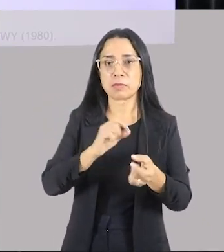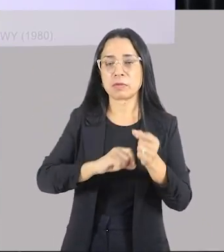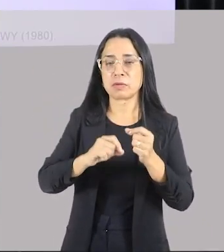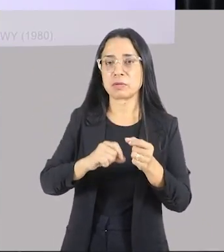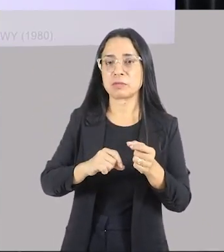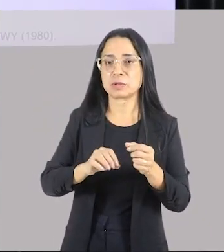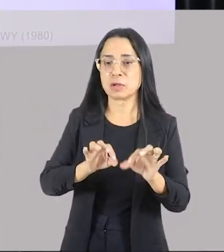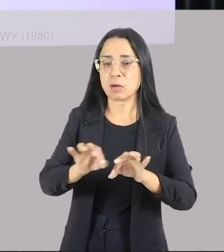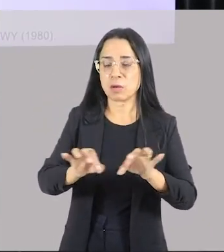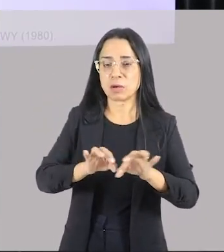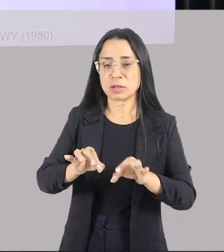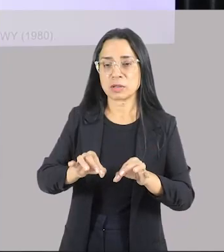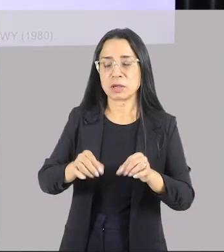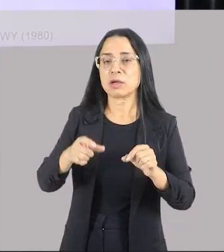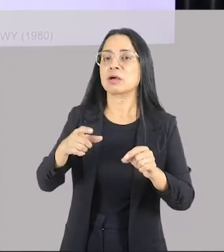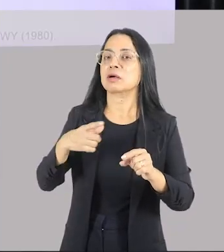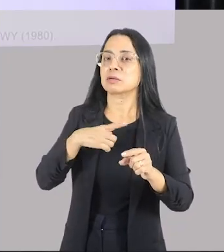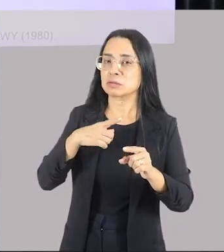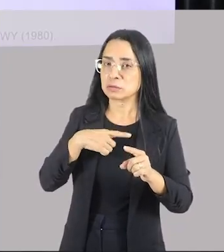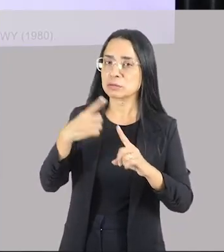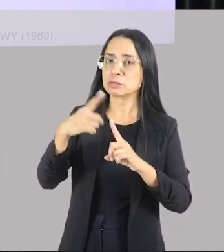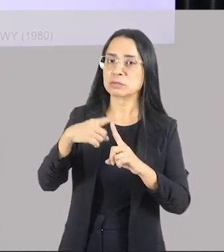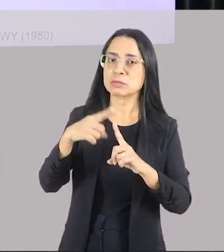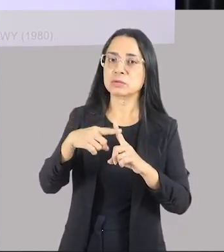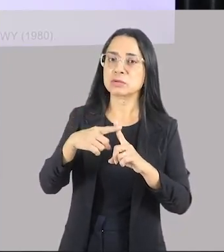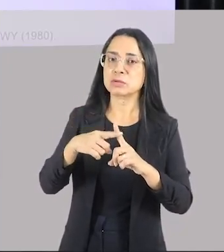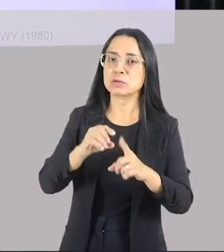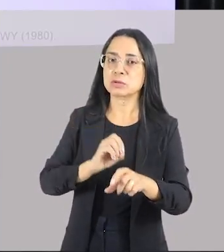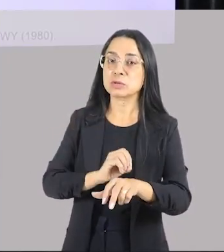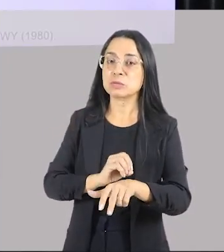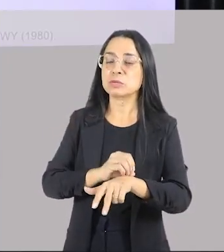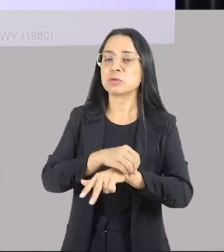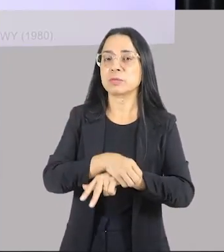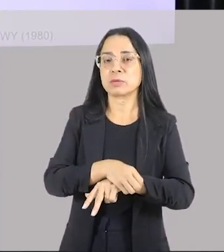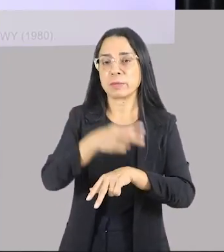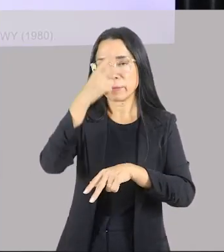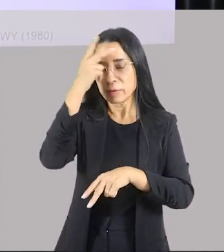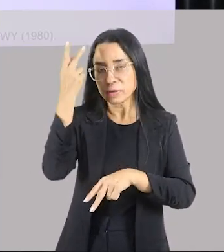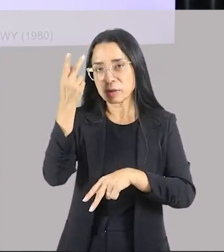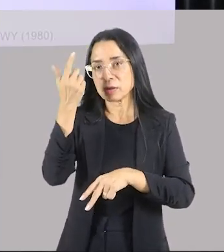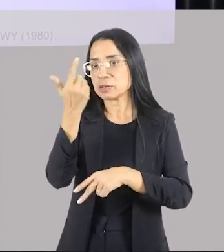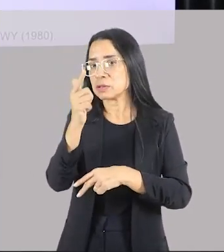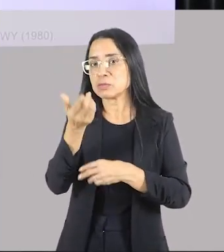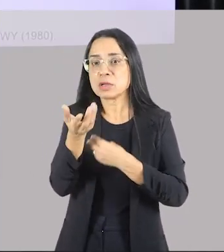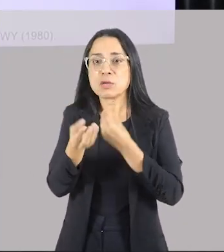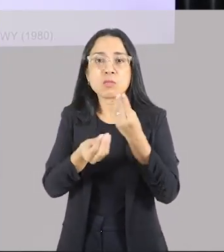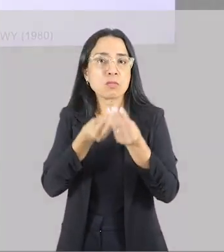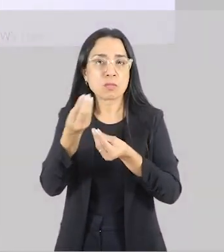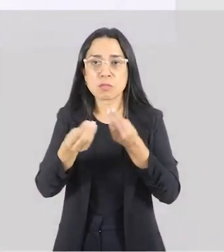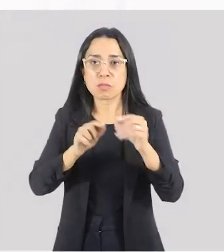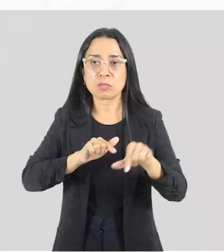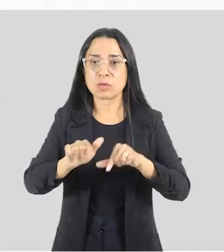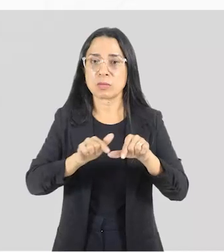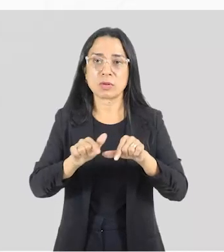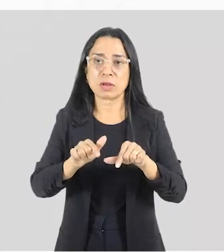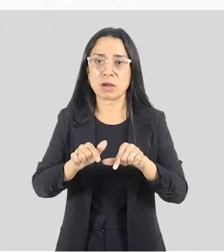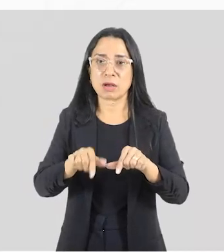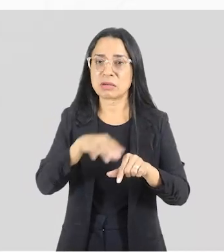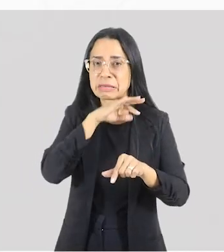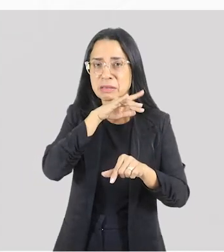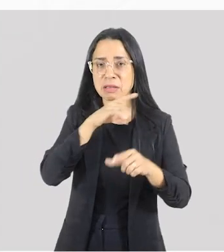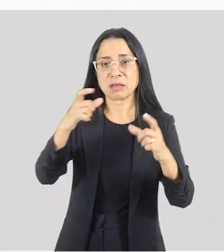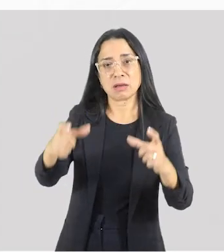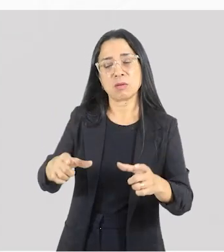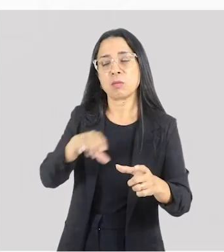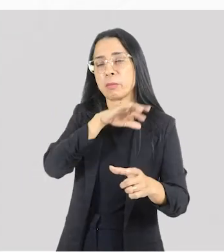você tinha esse tipo de operários. Então, são pessoas que estão em condições insalubres mesmo, então, em salários muito